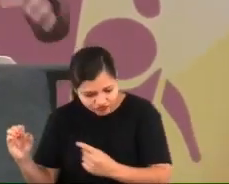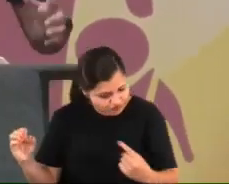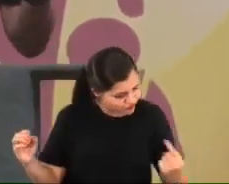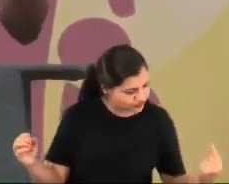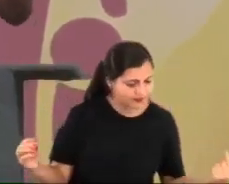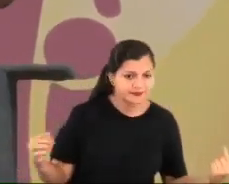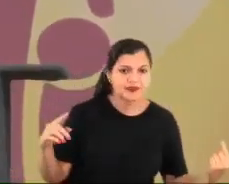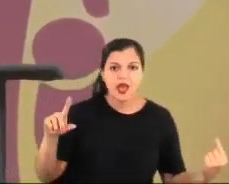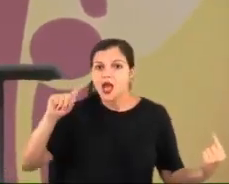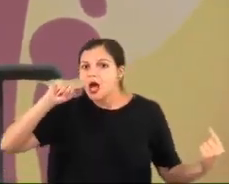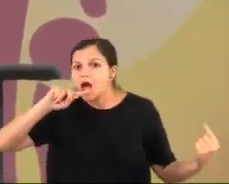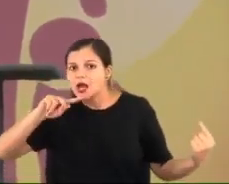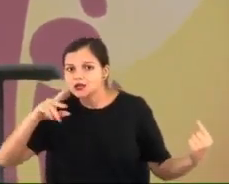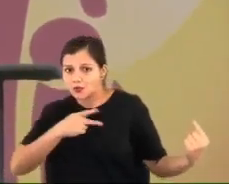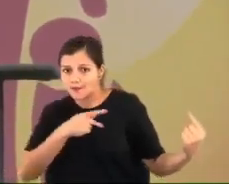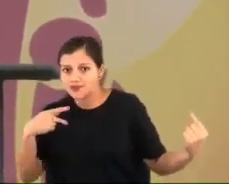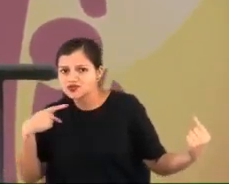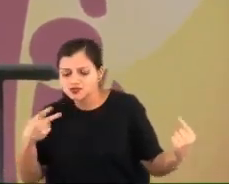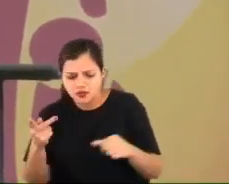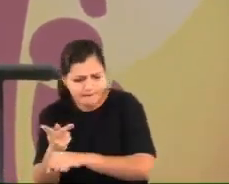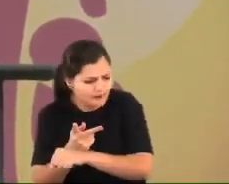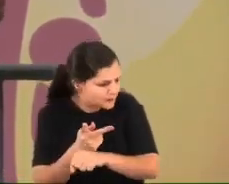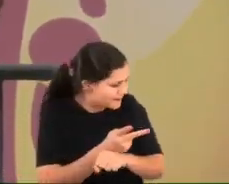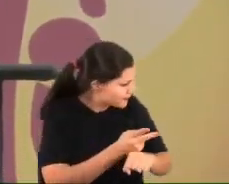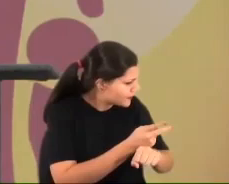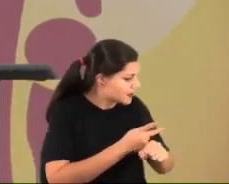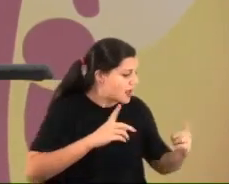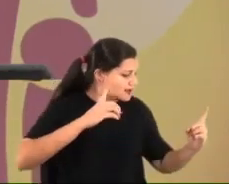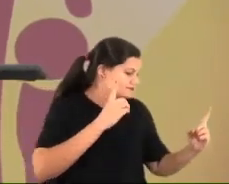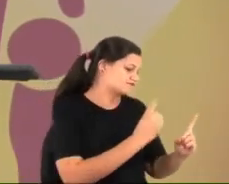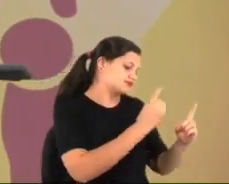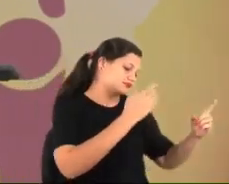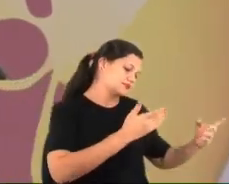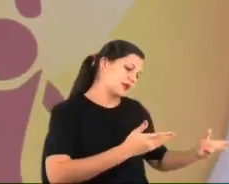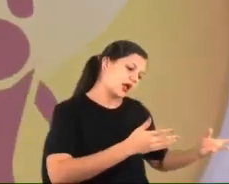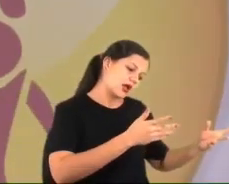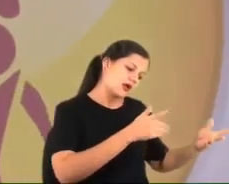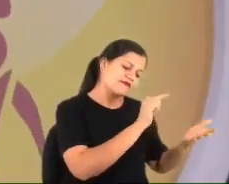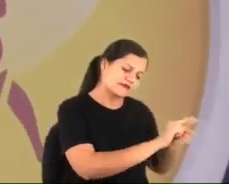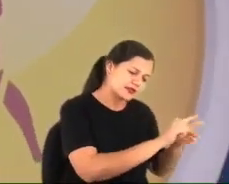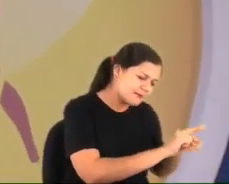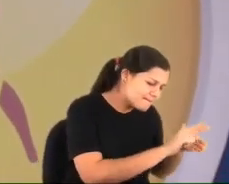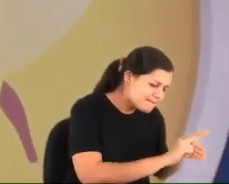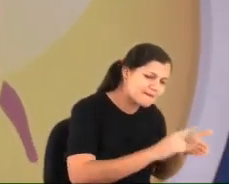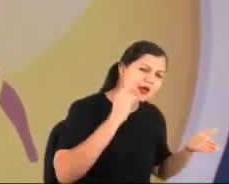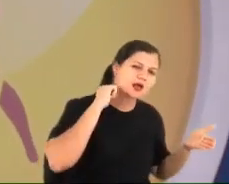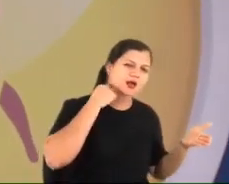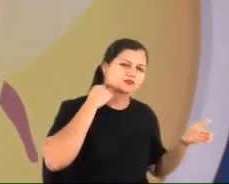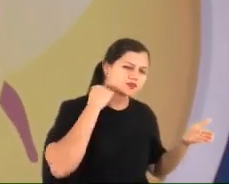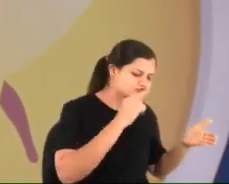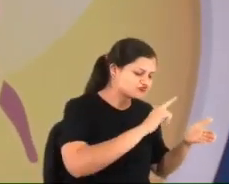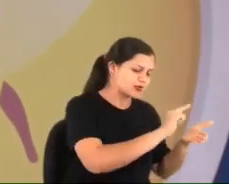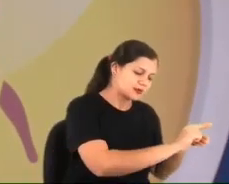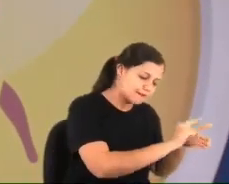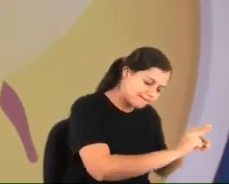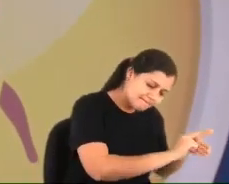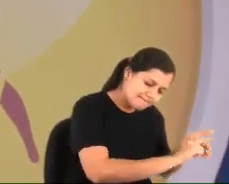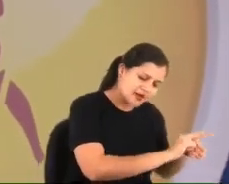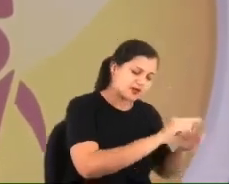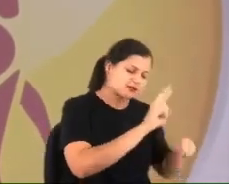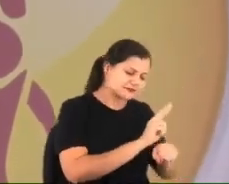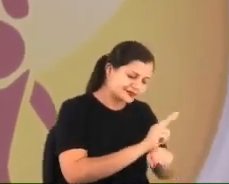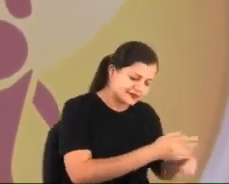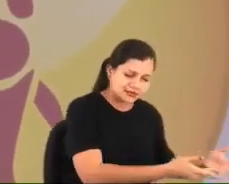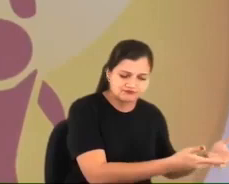e logo vai colocar ela num lugar melhor. Mas a gente precisa aprender as coisas que acontecem com a gente no deserto, para a gente poder